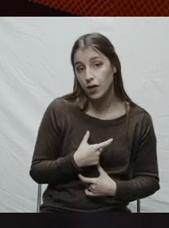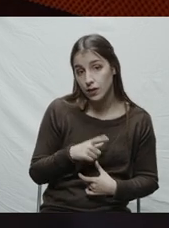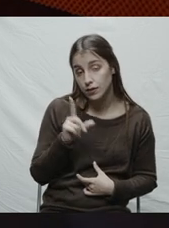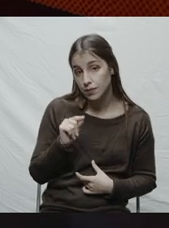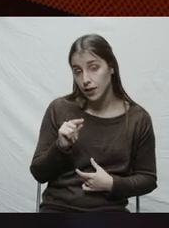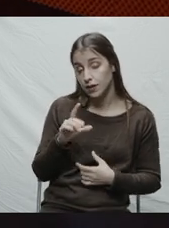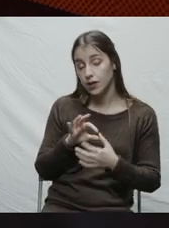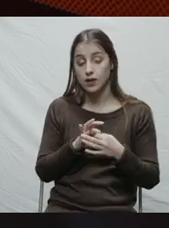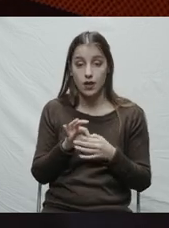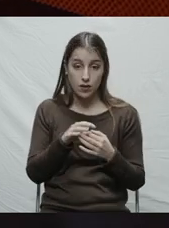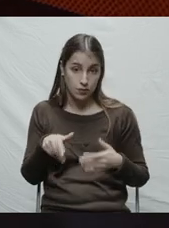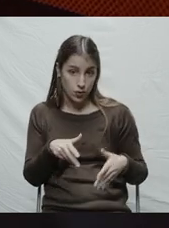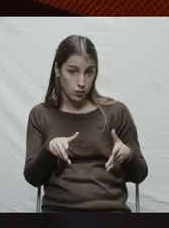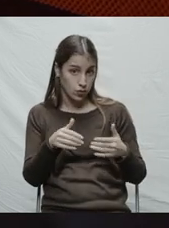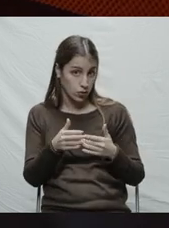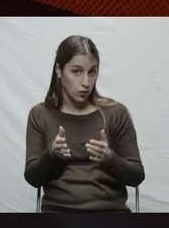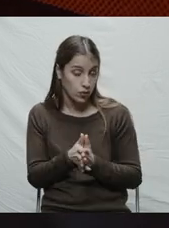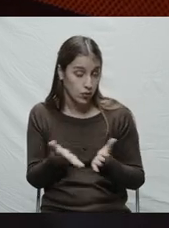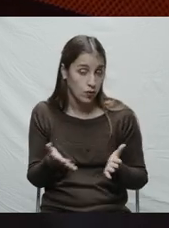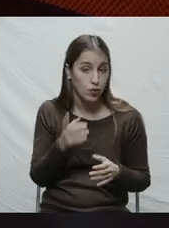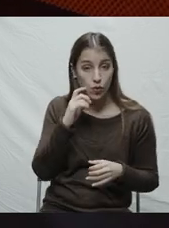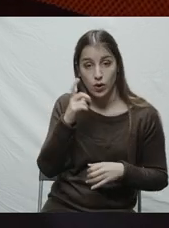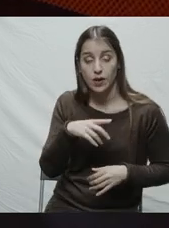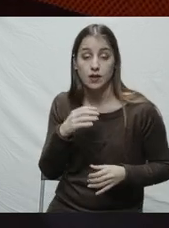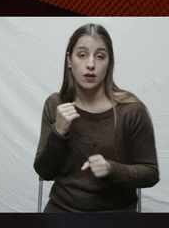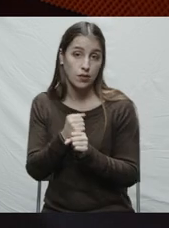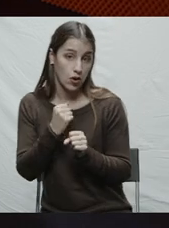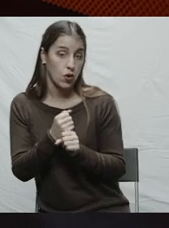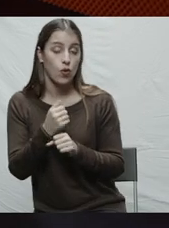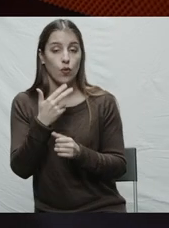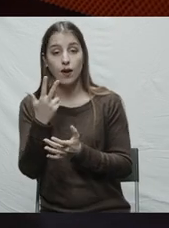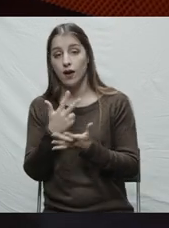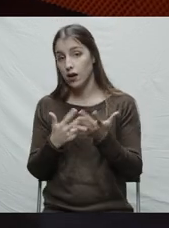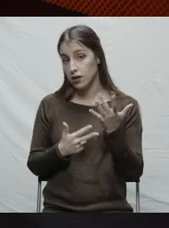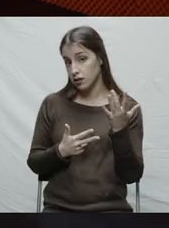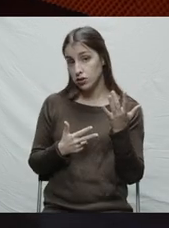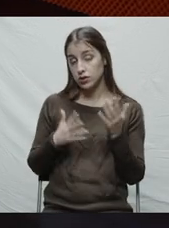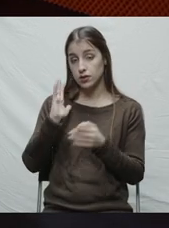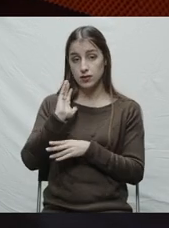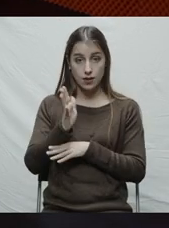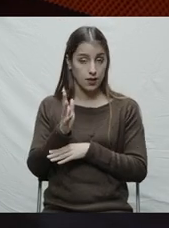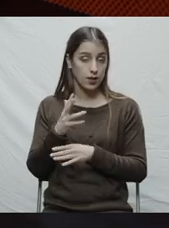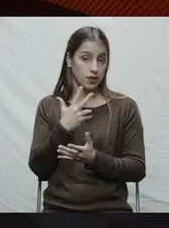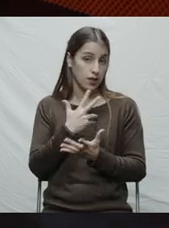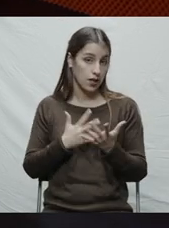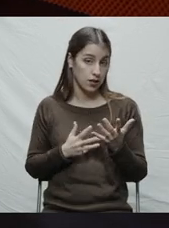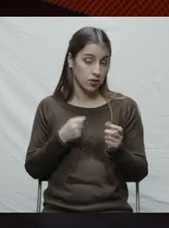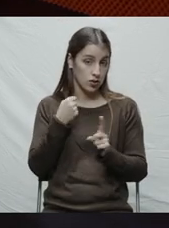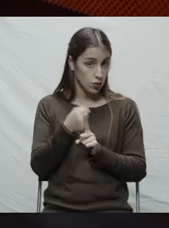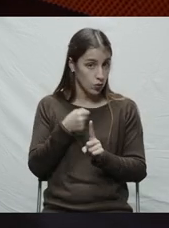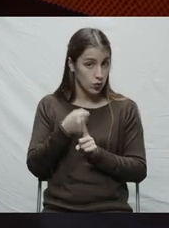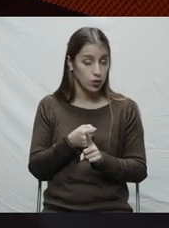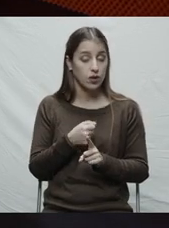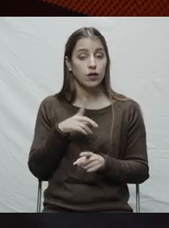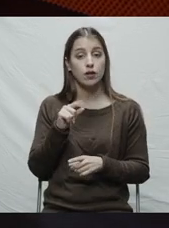tem muito a ver com o percurso com quem ele trabalhou e das artes cénicas e das artes marciais que ele já mencionou e